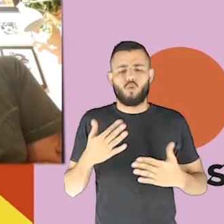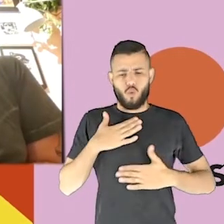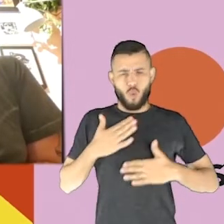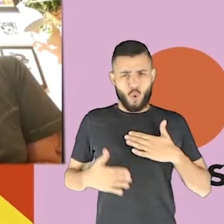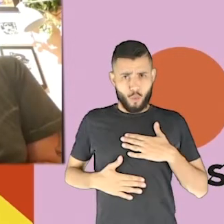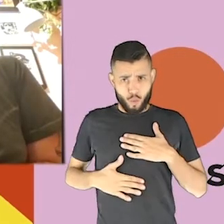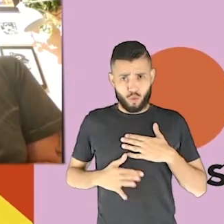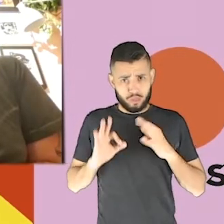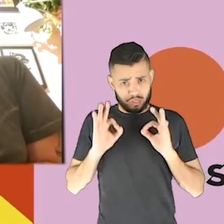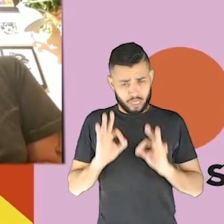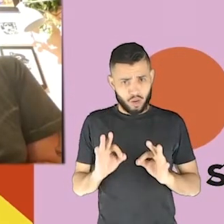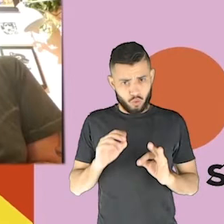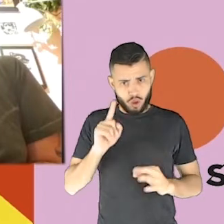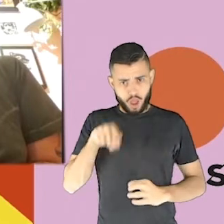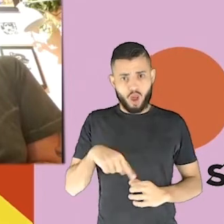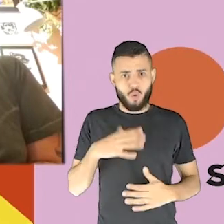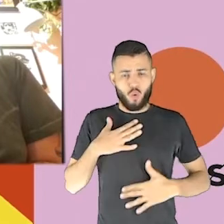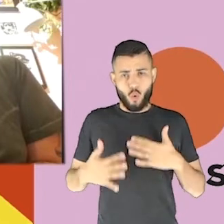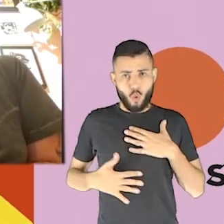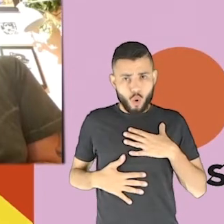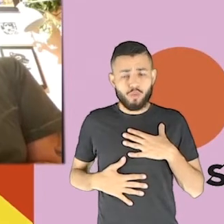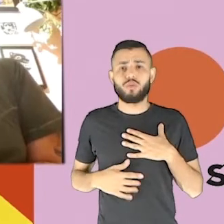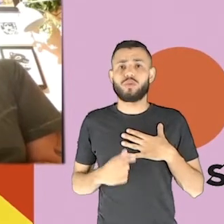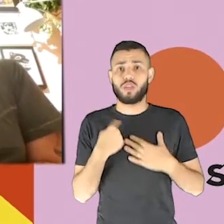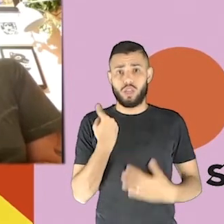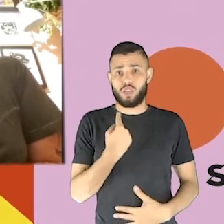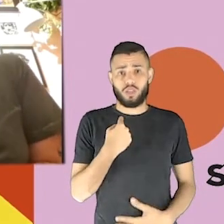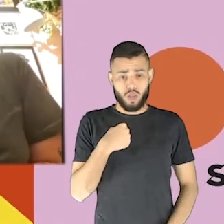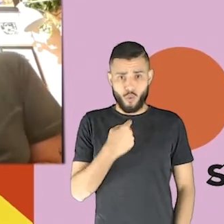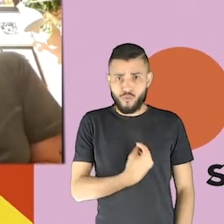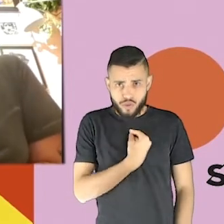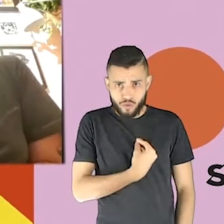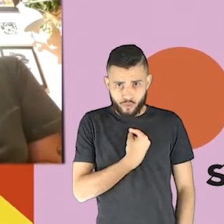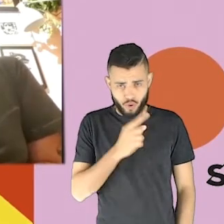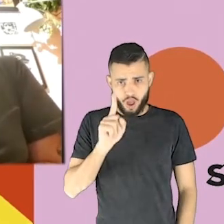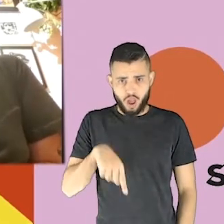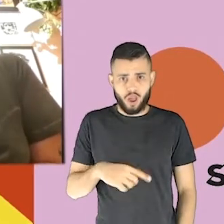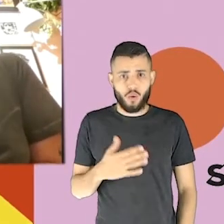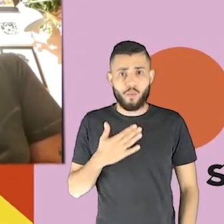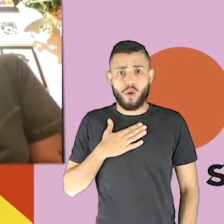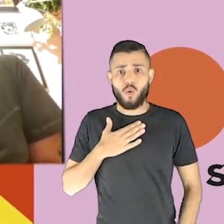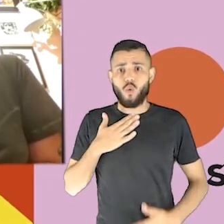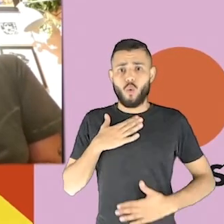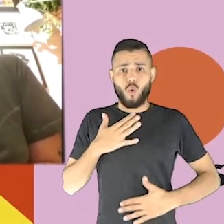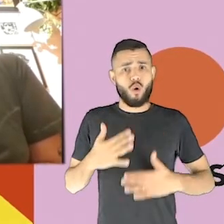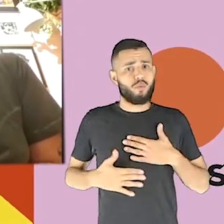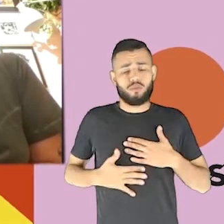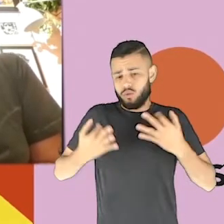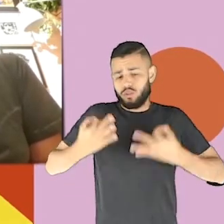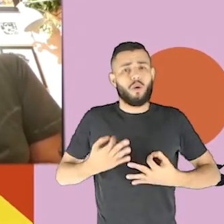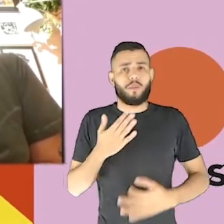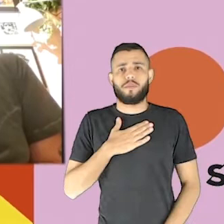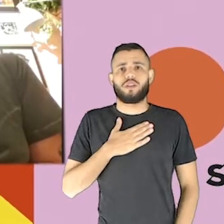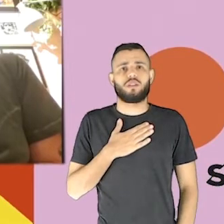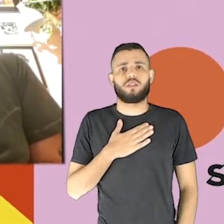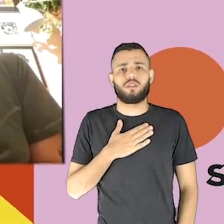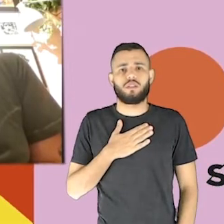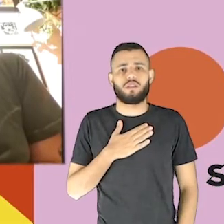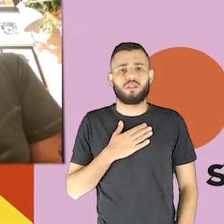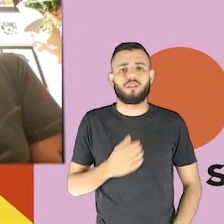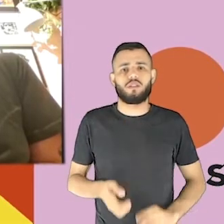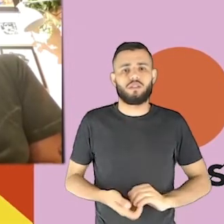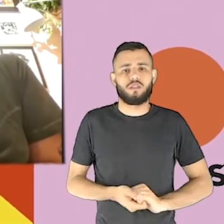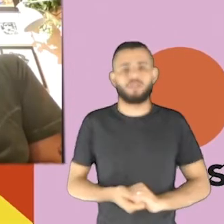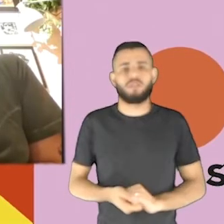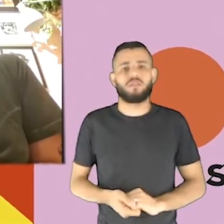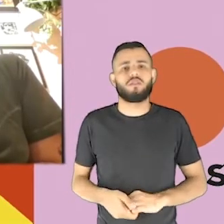ideal é o corpo que eu habito. É essa conclusão que a gente chega aqui hoje, né? O meu corpo é o ideal para mim, o seu corpo é o ideal